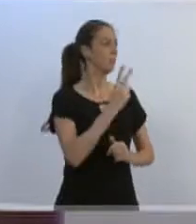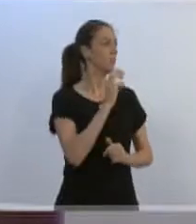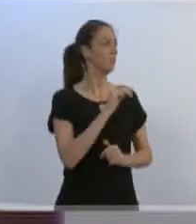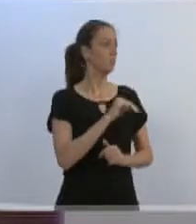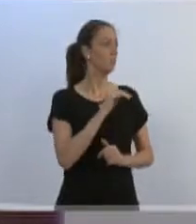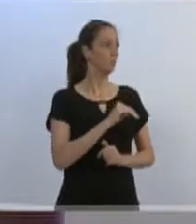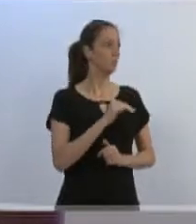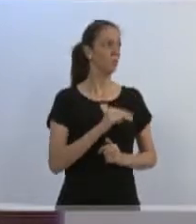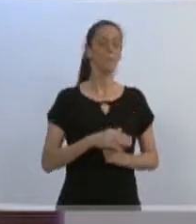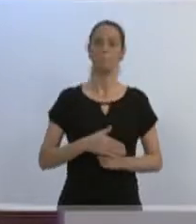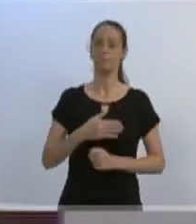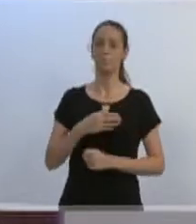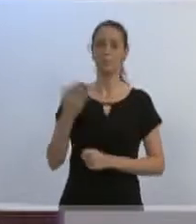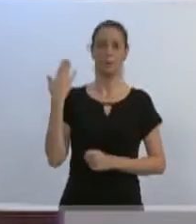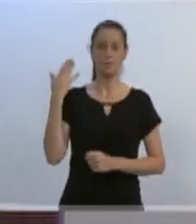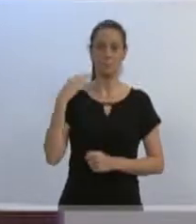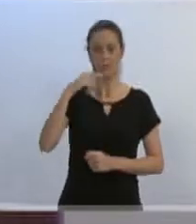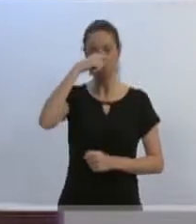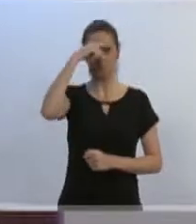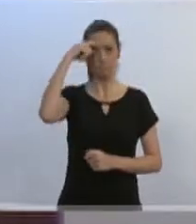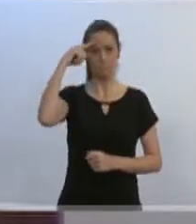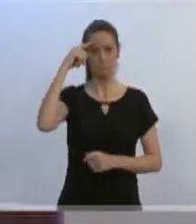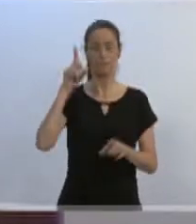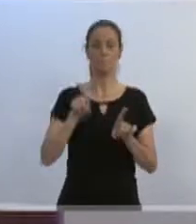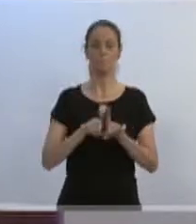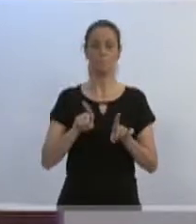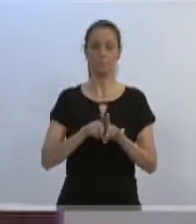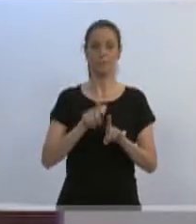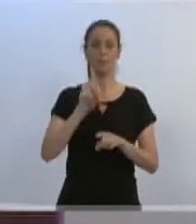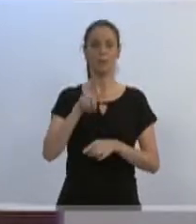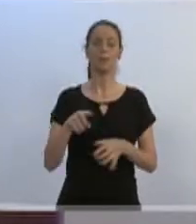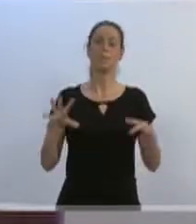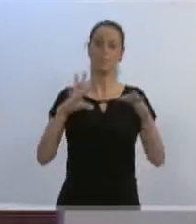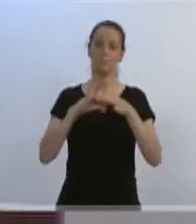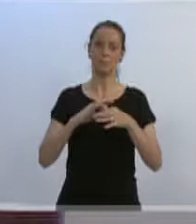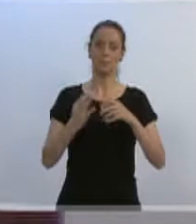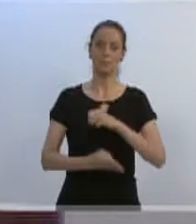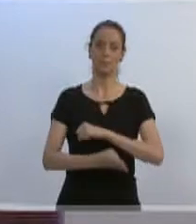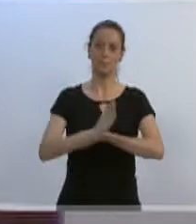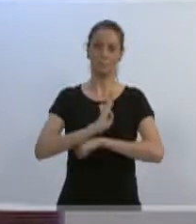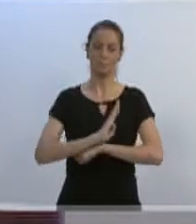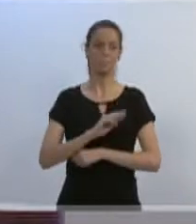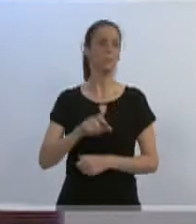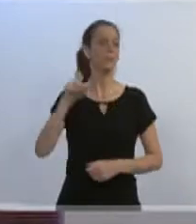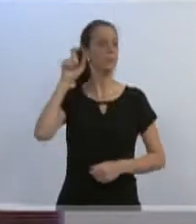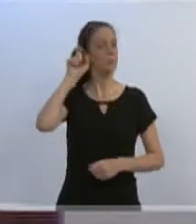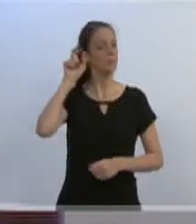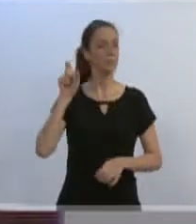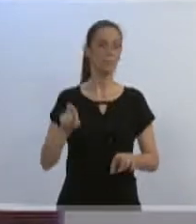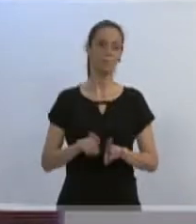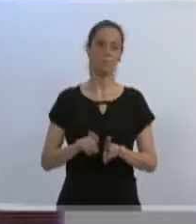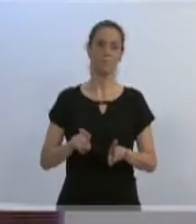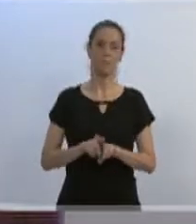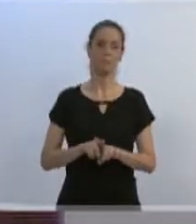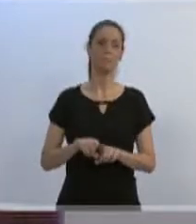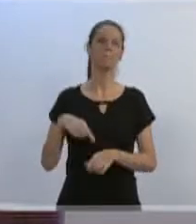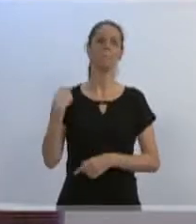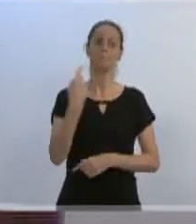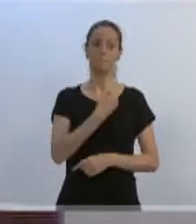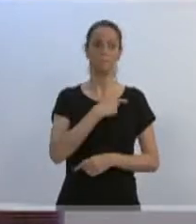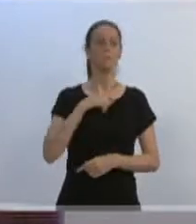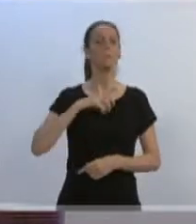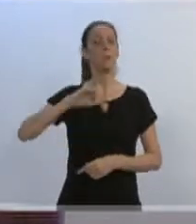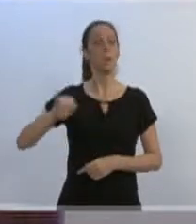amigo marcos da rosa na época o nosso grande parceiro zeca bombeiro e as mantém que nós tivemos a oportunidade